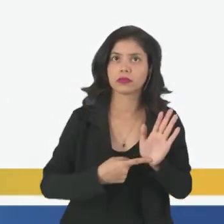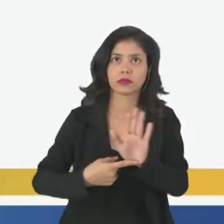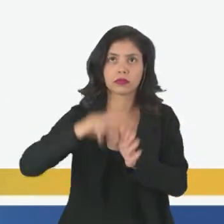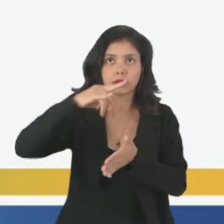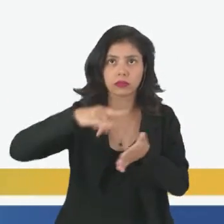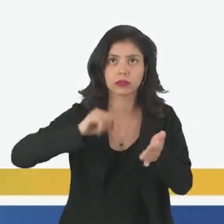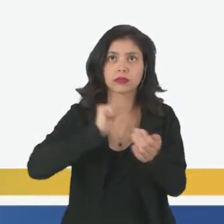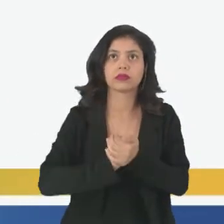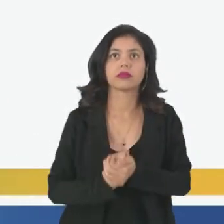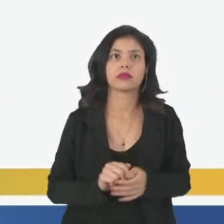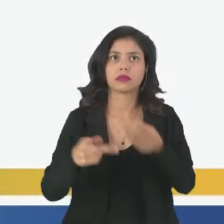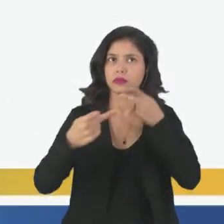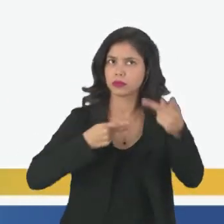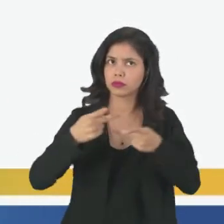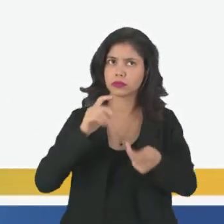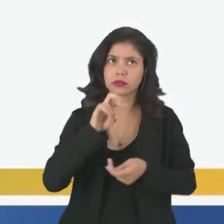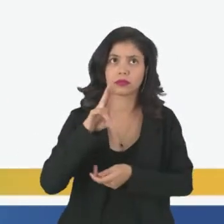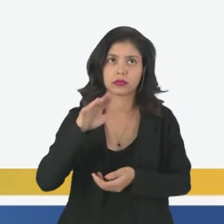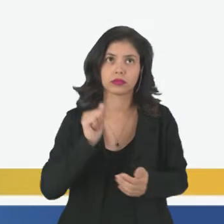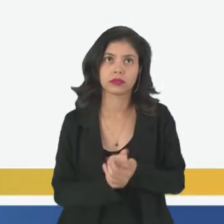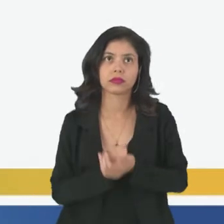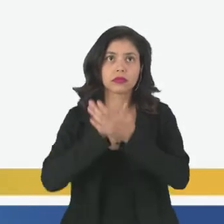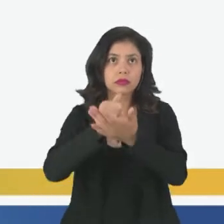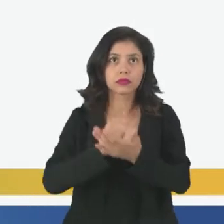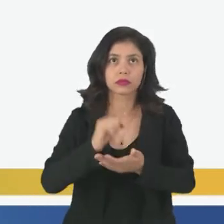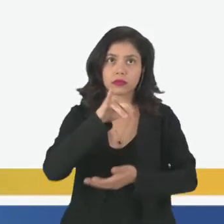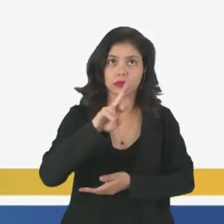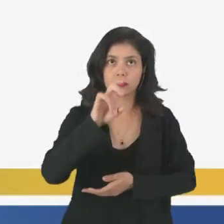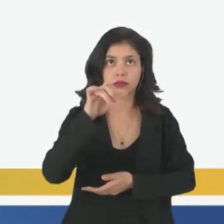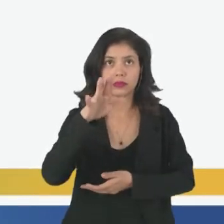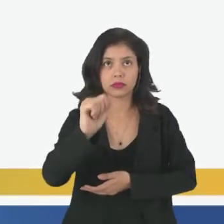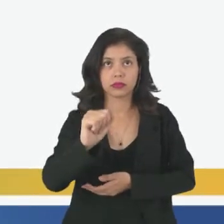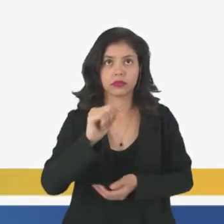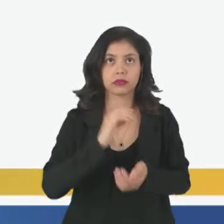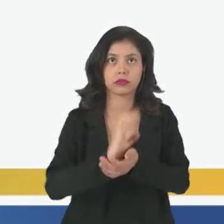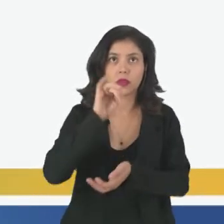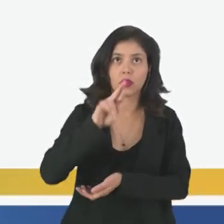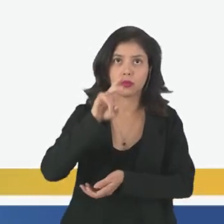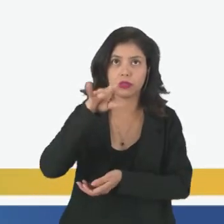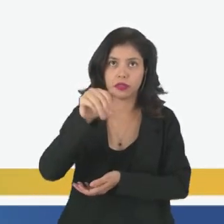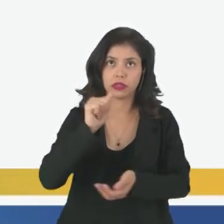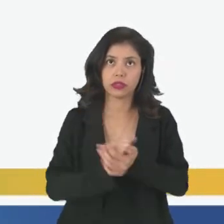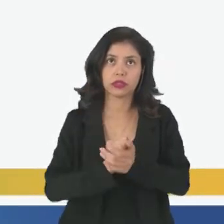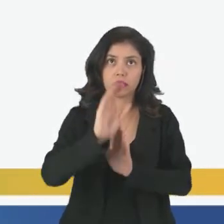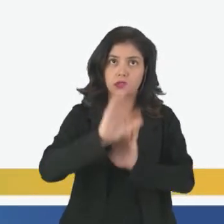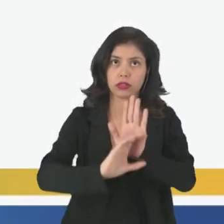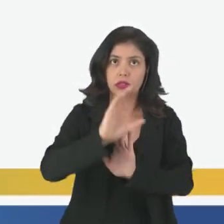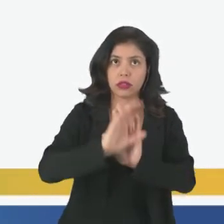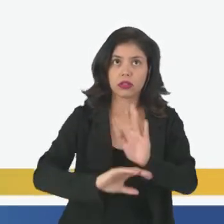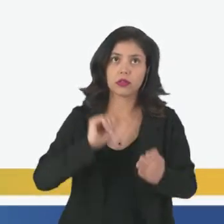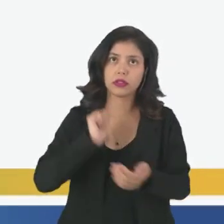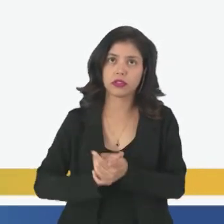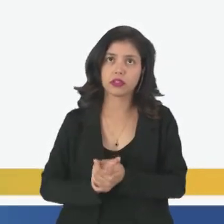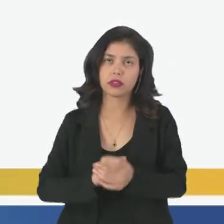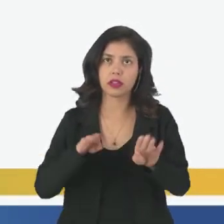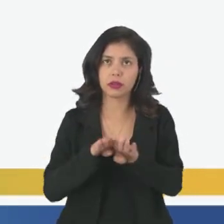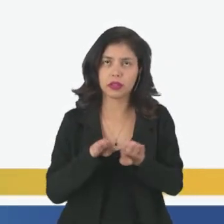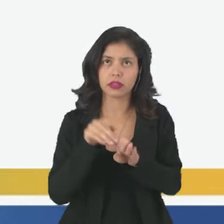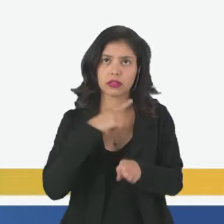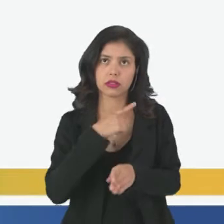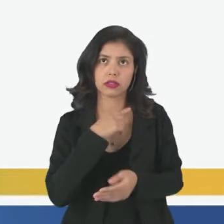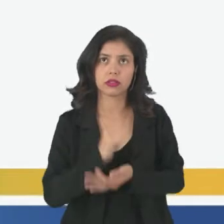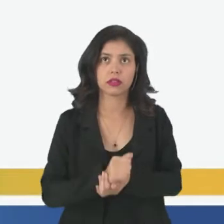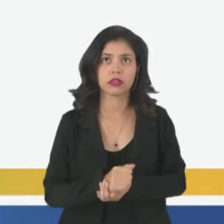forjado, chamado de Plano Cohen, atribuído à Internacional Comunista, contendo um